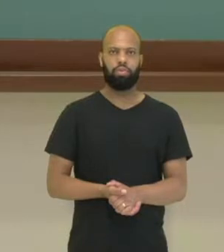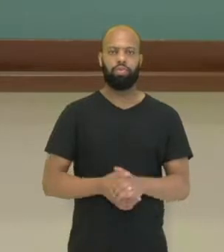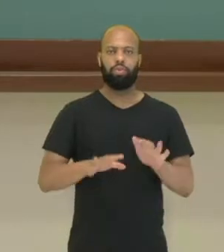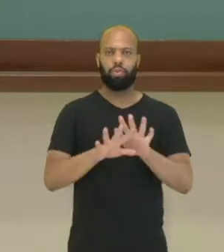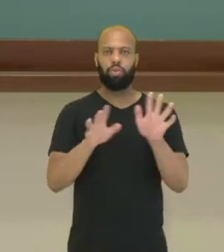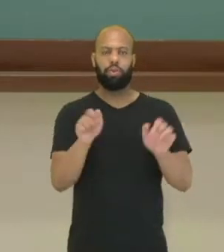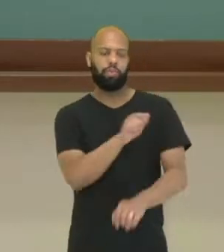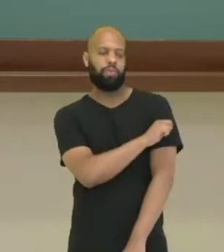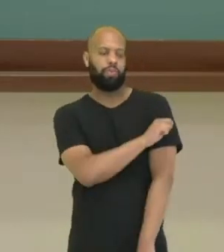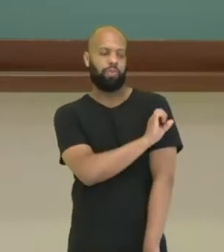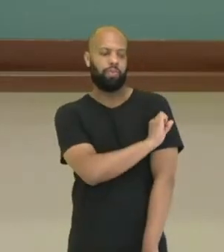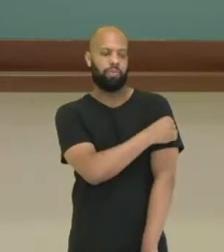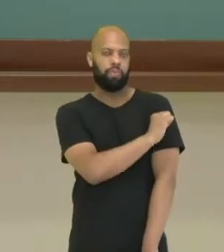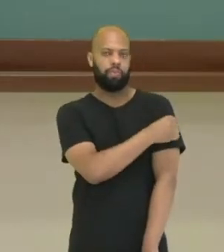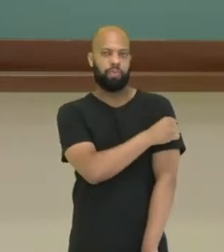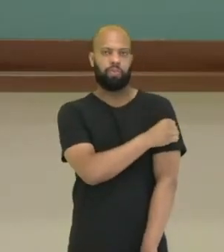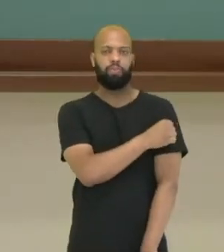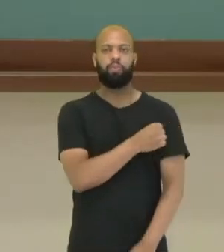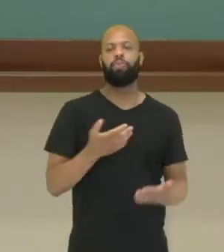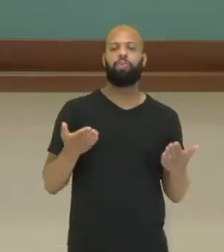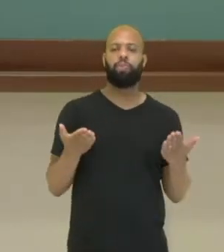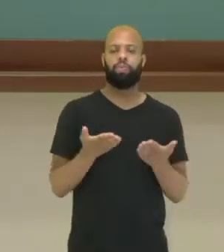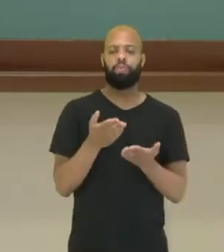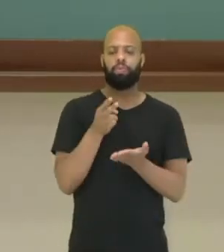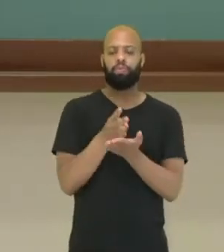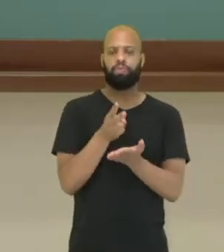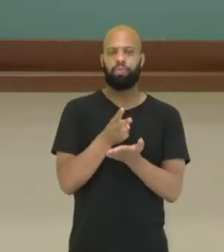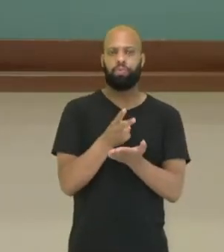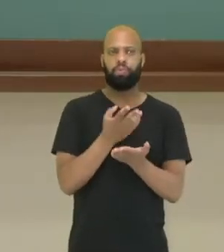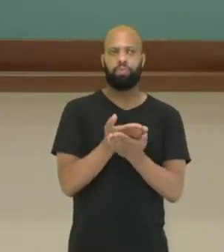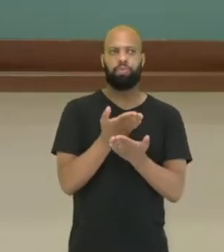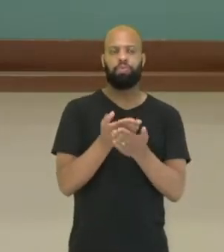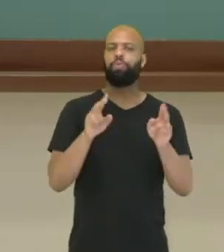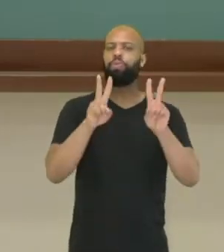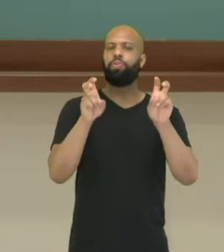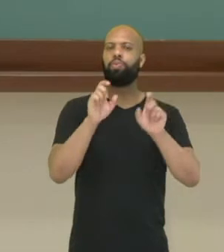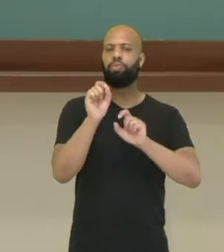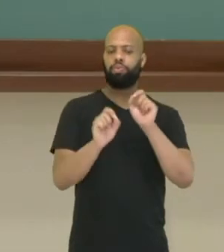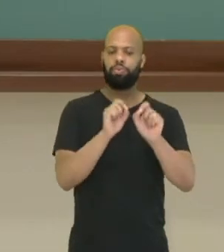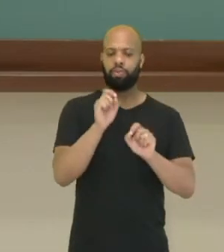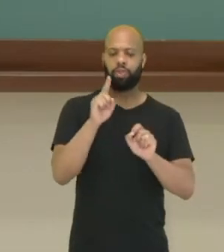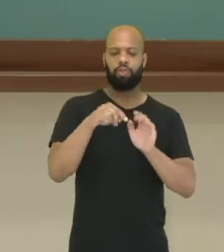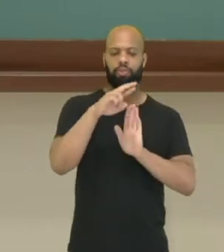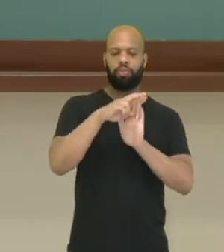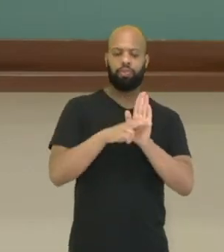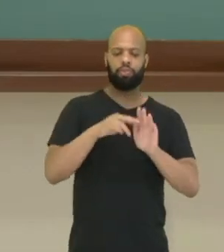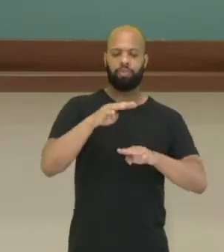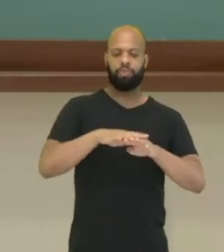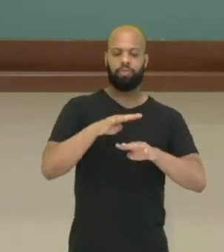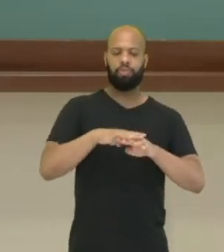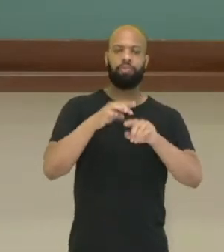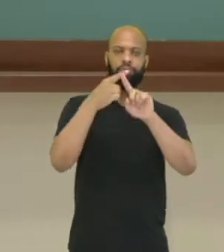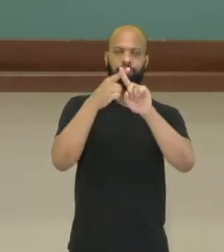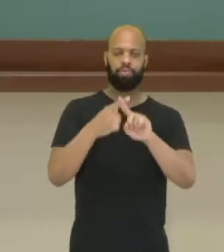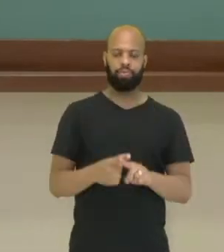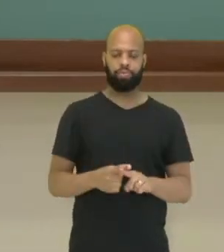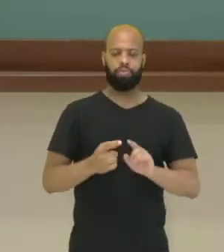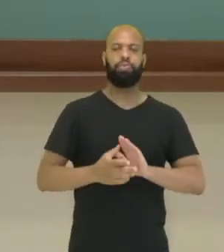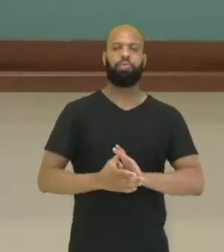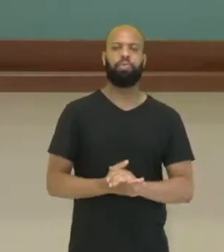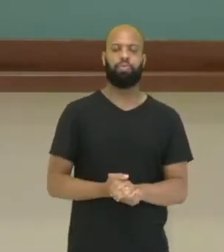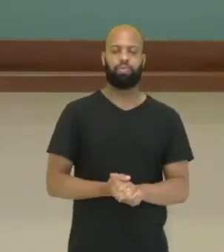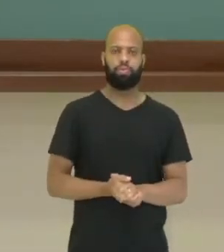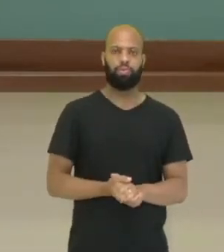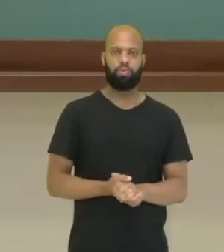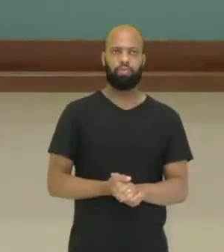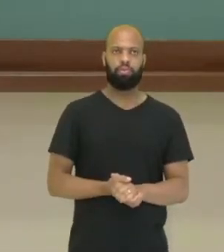Olá, estudantes do oitavo ano. Vamos continuar com nossas aulas falando sobre princípio multiplicativo e